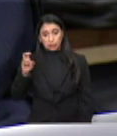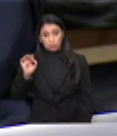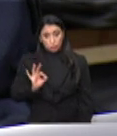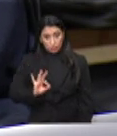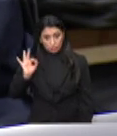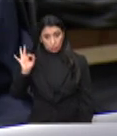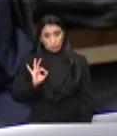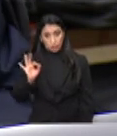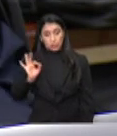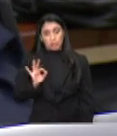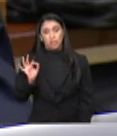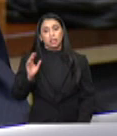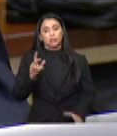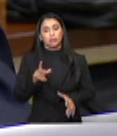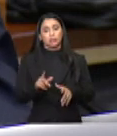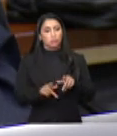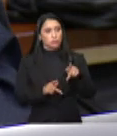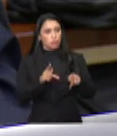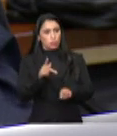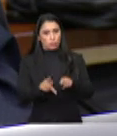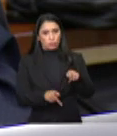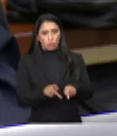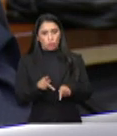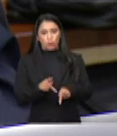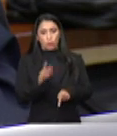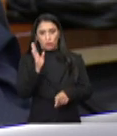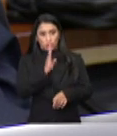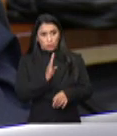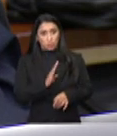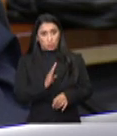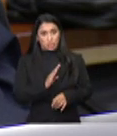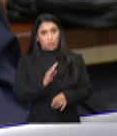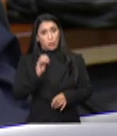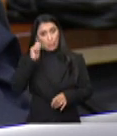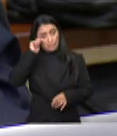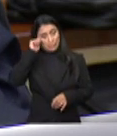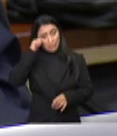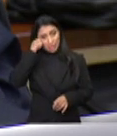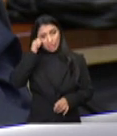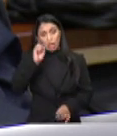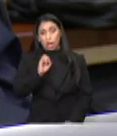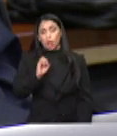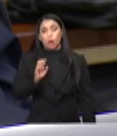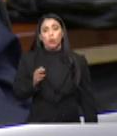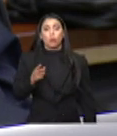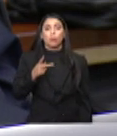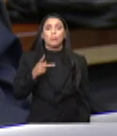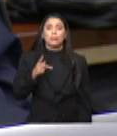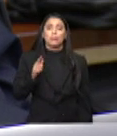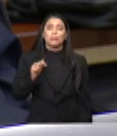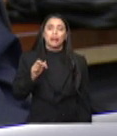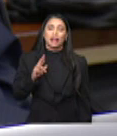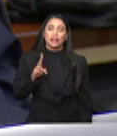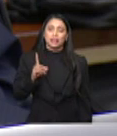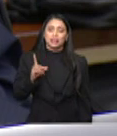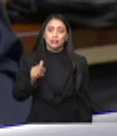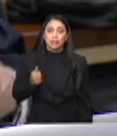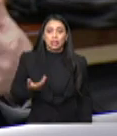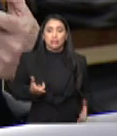50% da população se considera preta ou parda, a ampliação de acesso